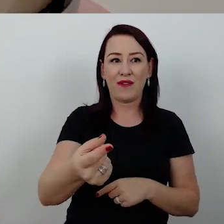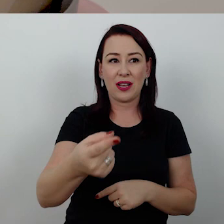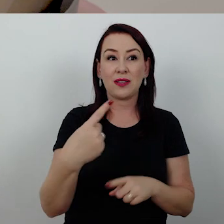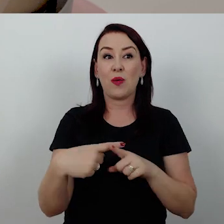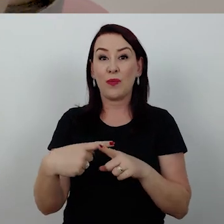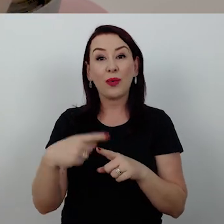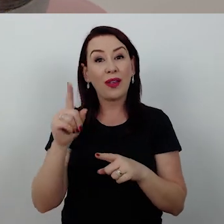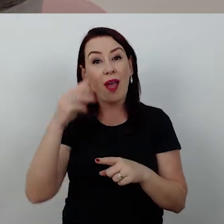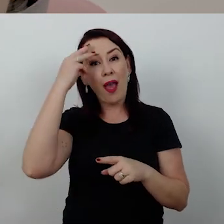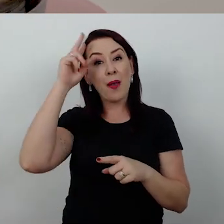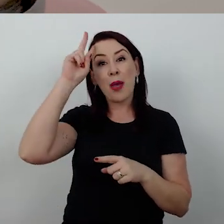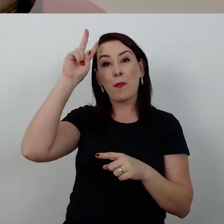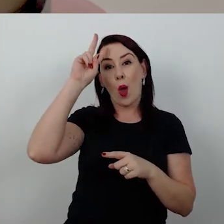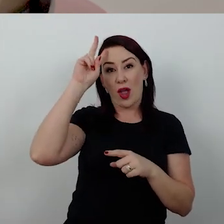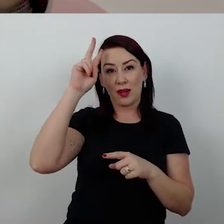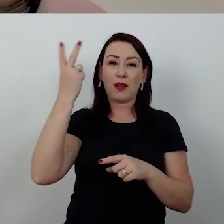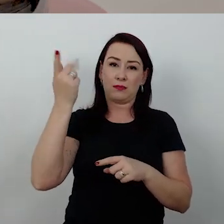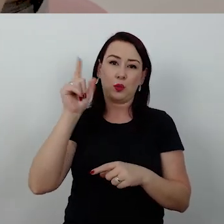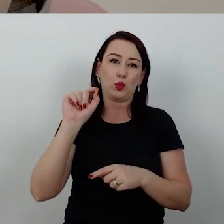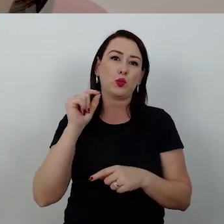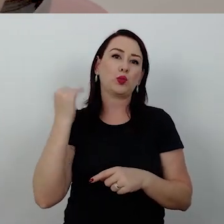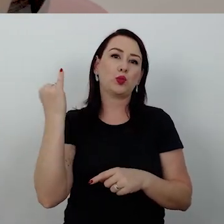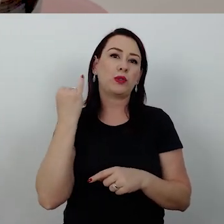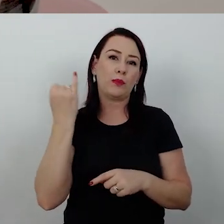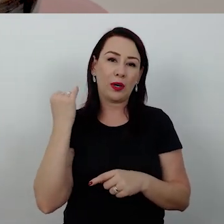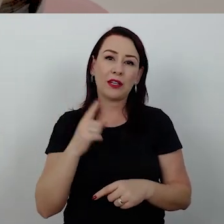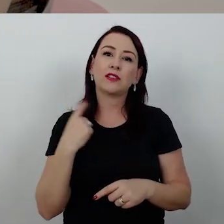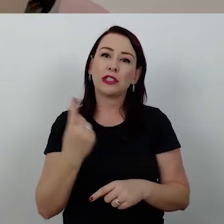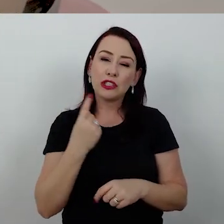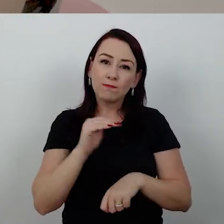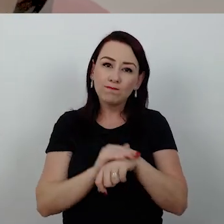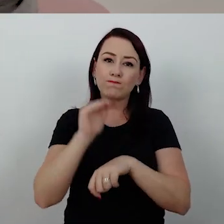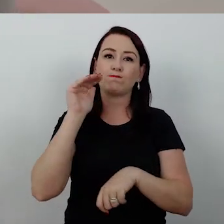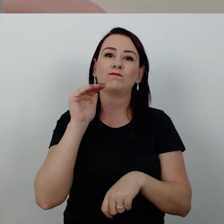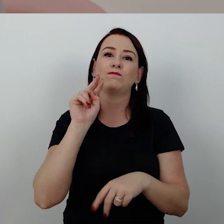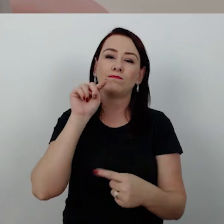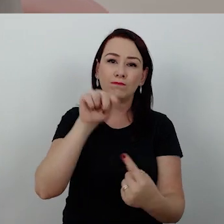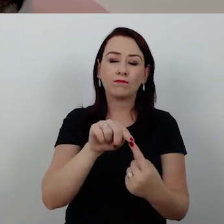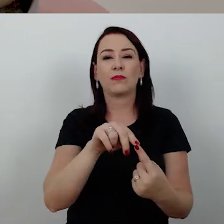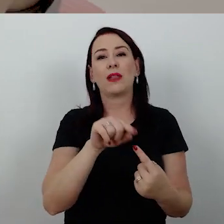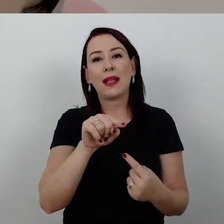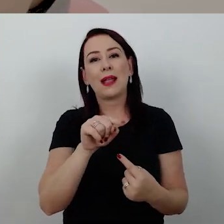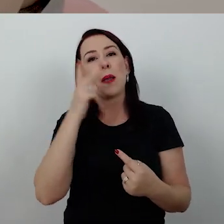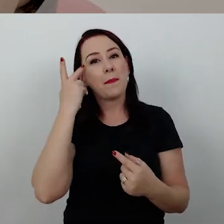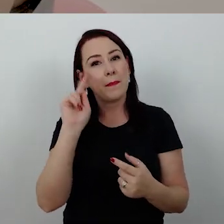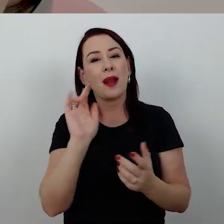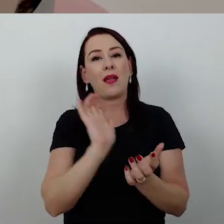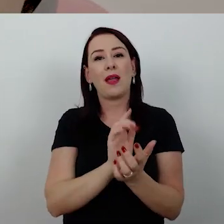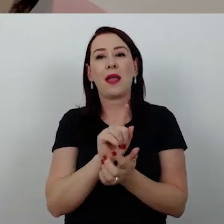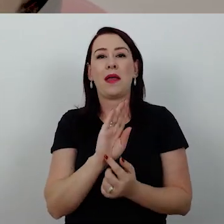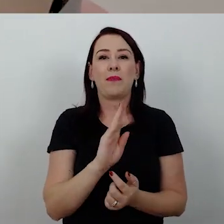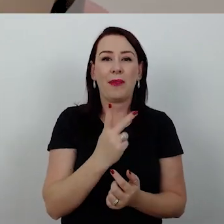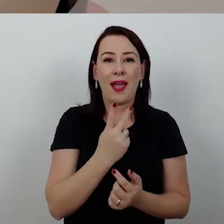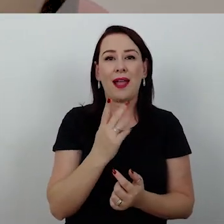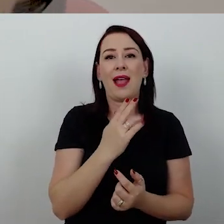da preservação também, porque a gente está falando da preservação dessa memória, e que é muito importante. Então, a gente também amplia as ações do MIS ali,